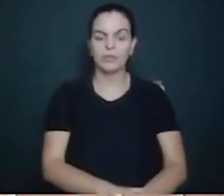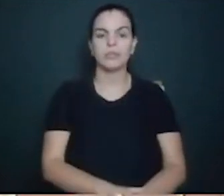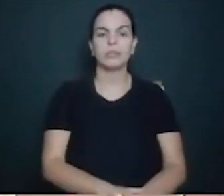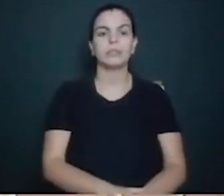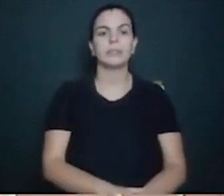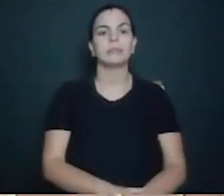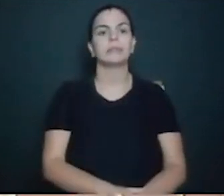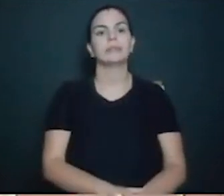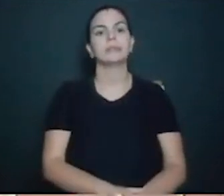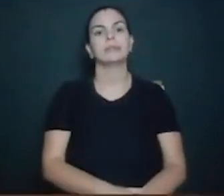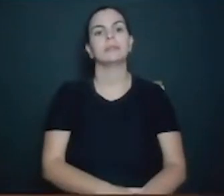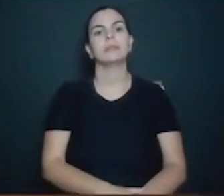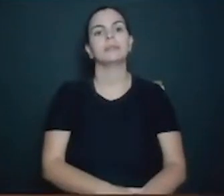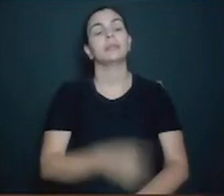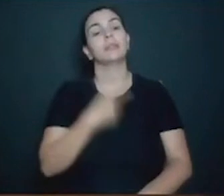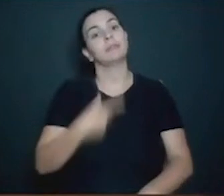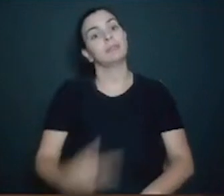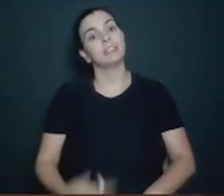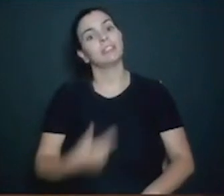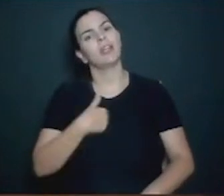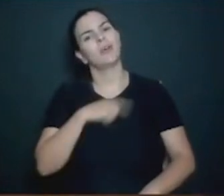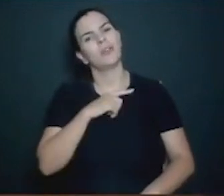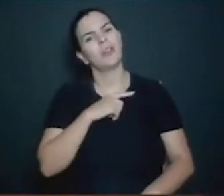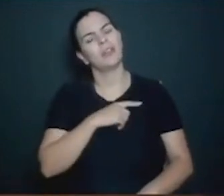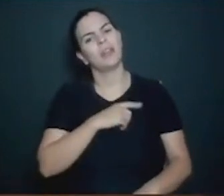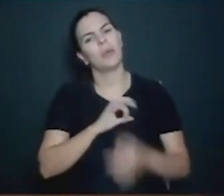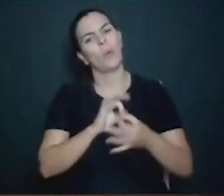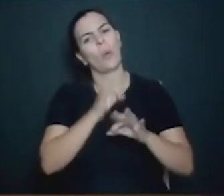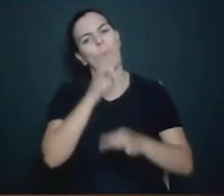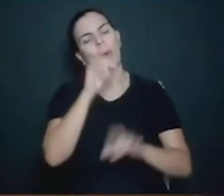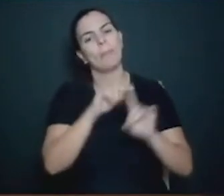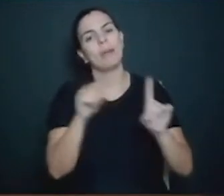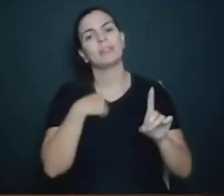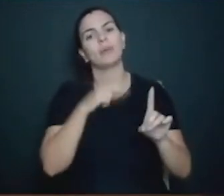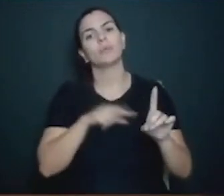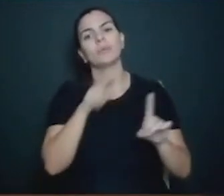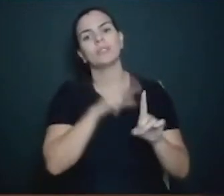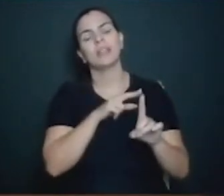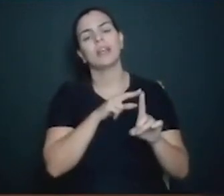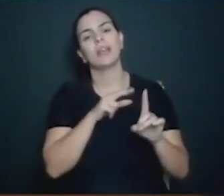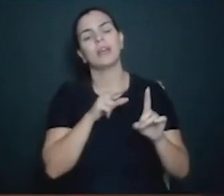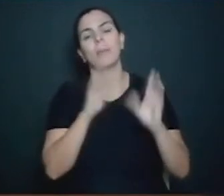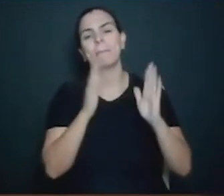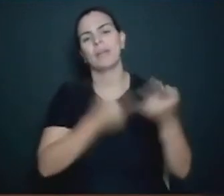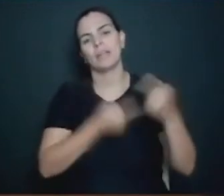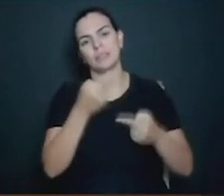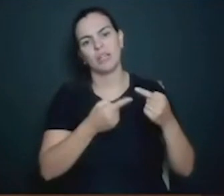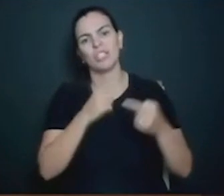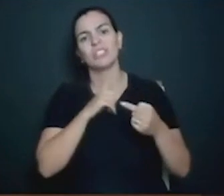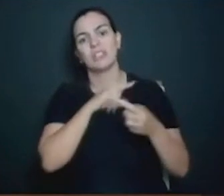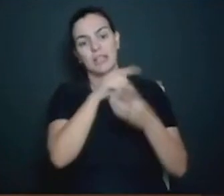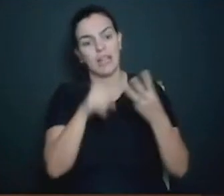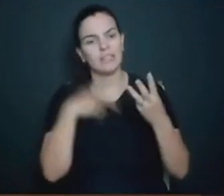tenho tanto a dizer, mas como eu utilizei o pequeno expediente, considerando que há 3 vereadores inscritos, eu abro mão para que um colega possa